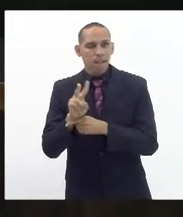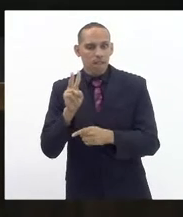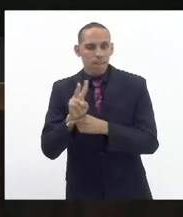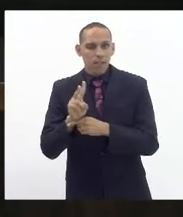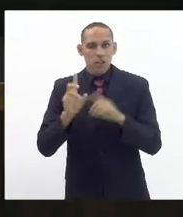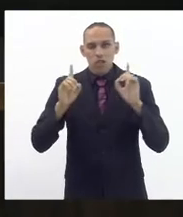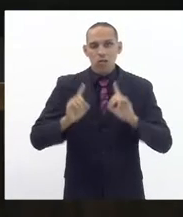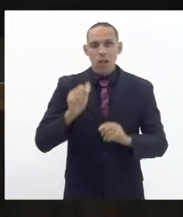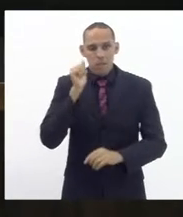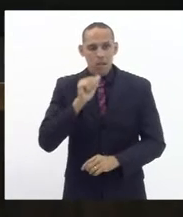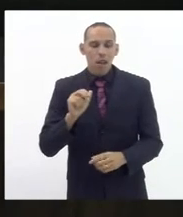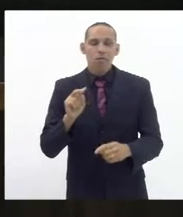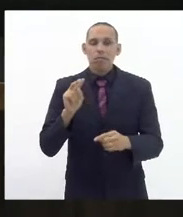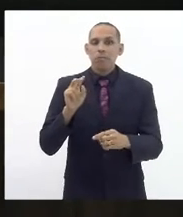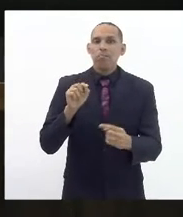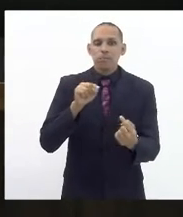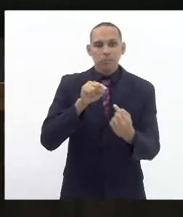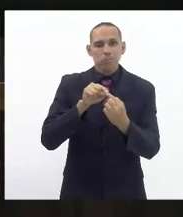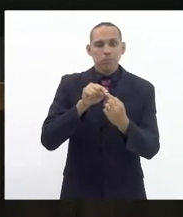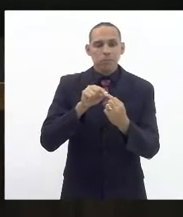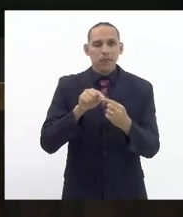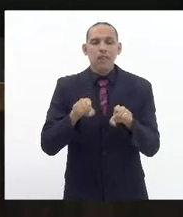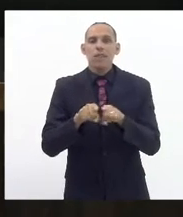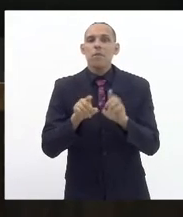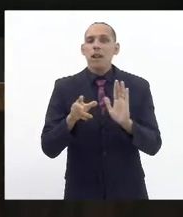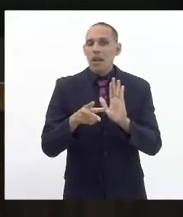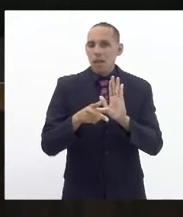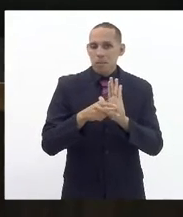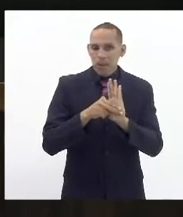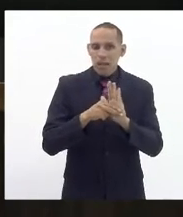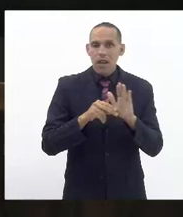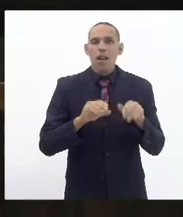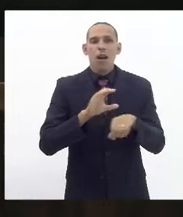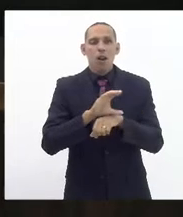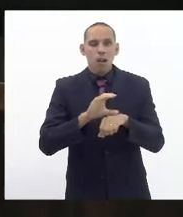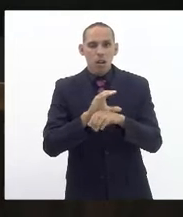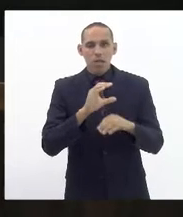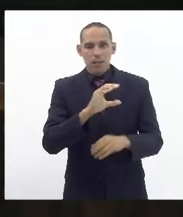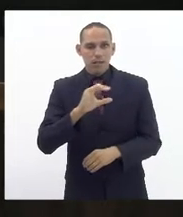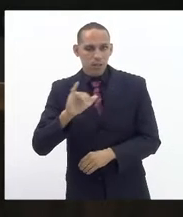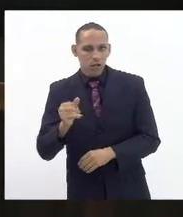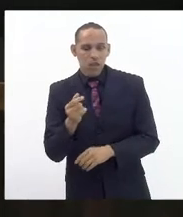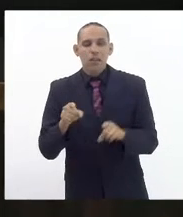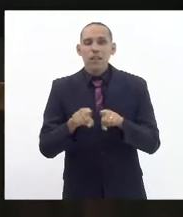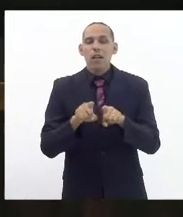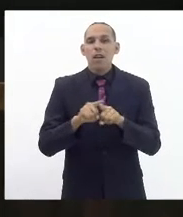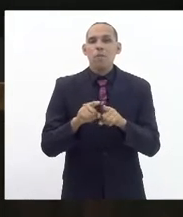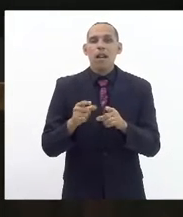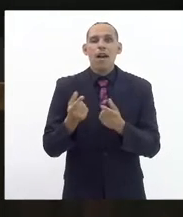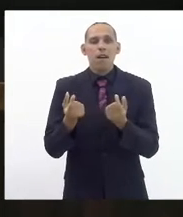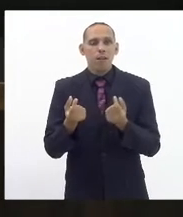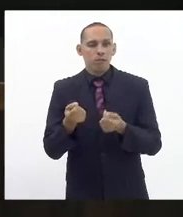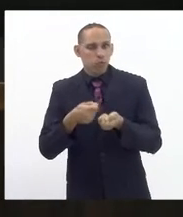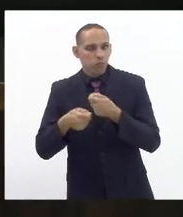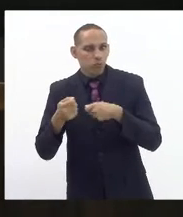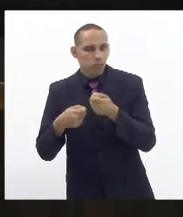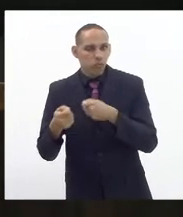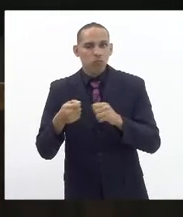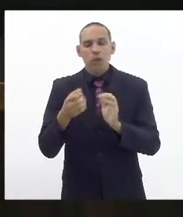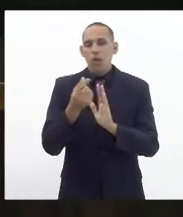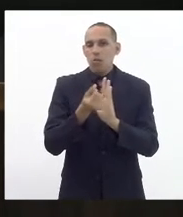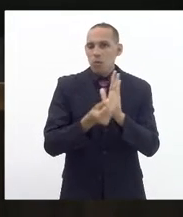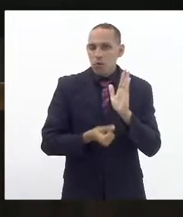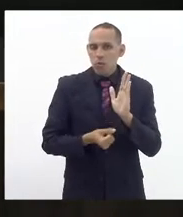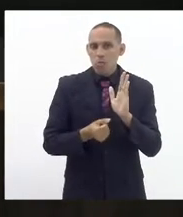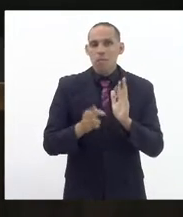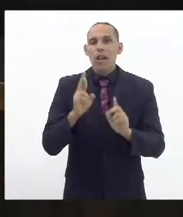favorável, com a emenda da Comissão de Constituição e Justiça e de Orçamento, Fiscalização Financeira e Controle favorável. Relatores, deputado